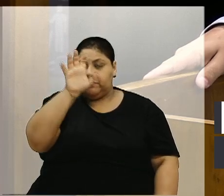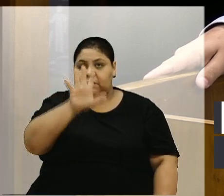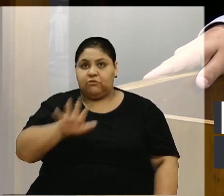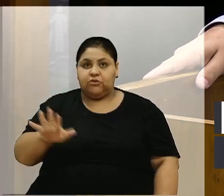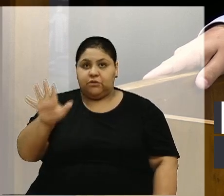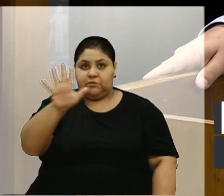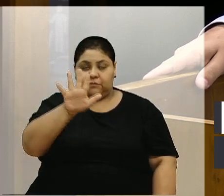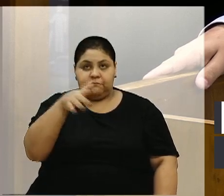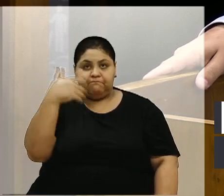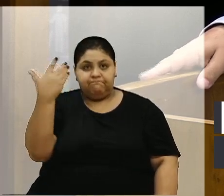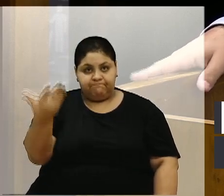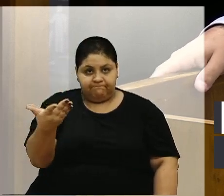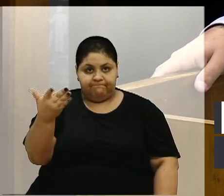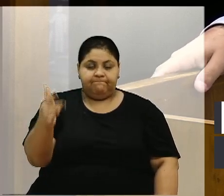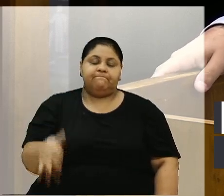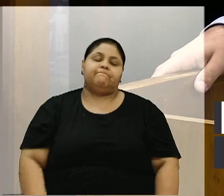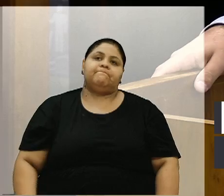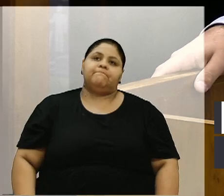Bueno,